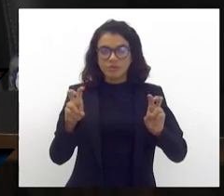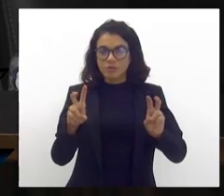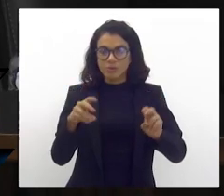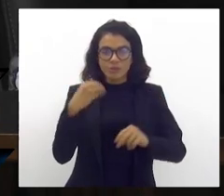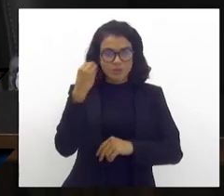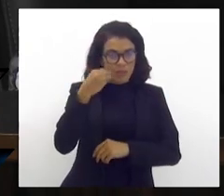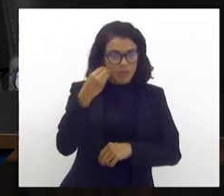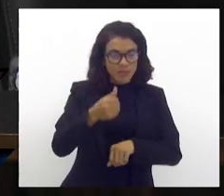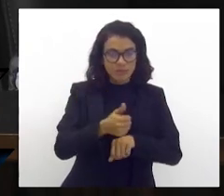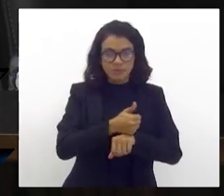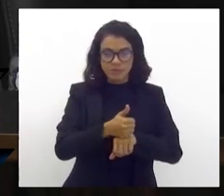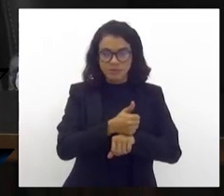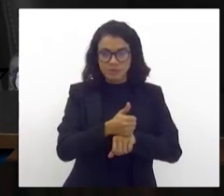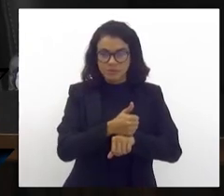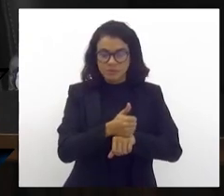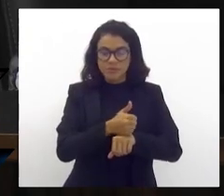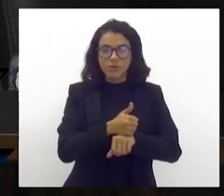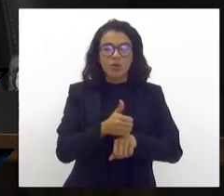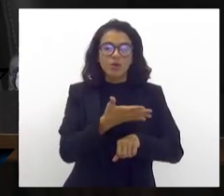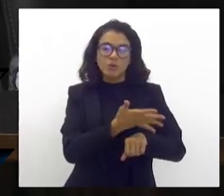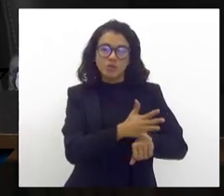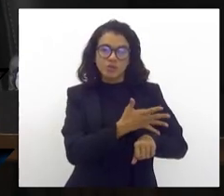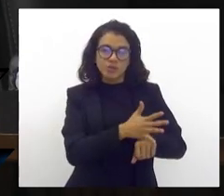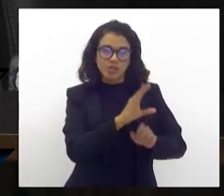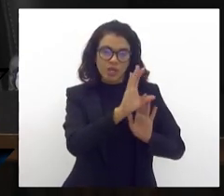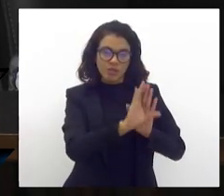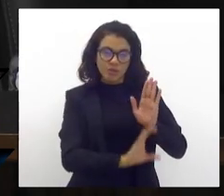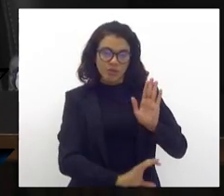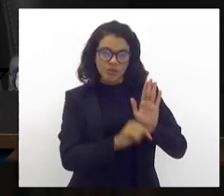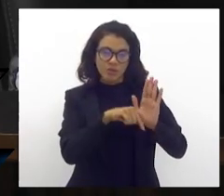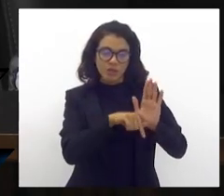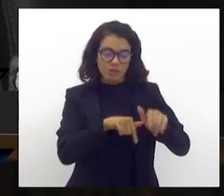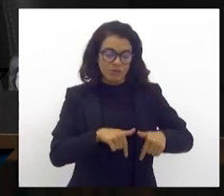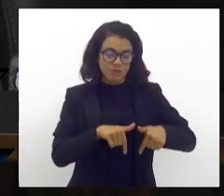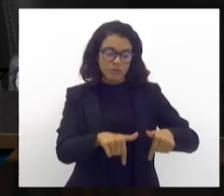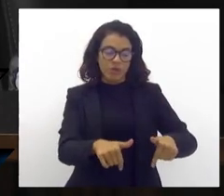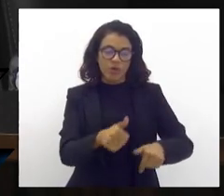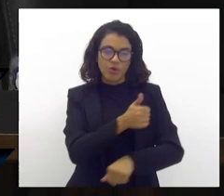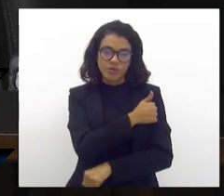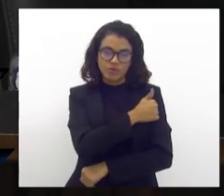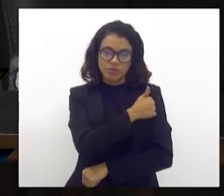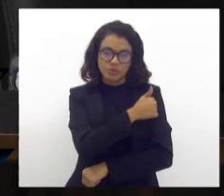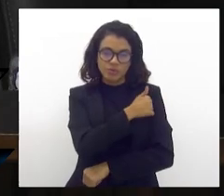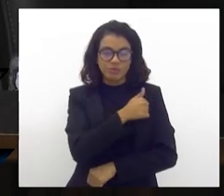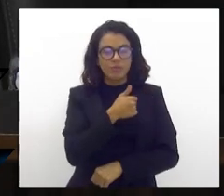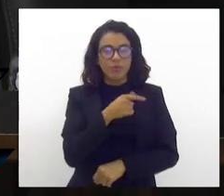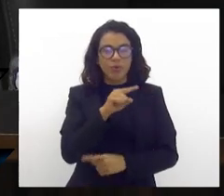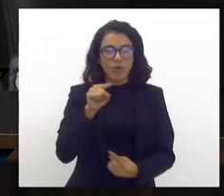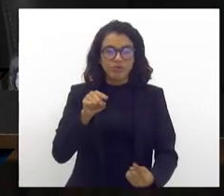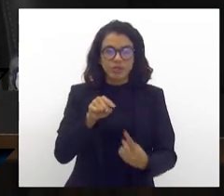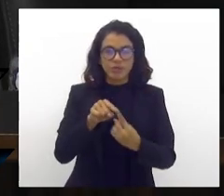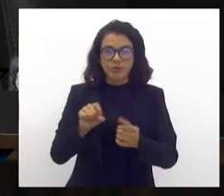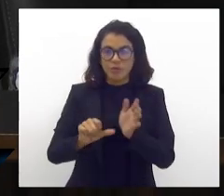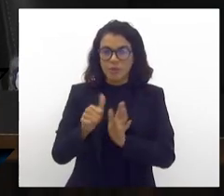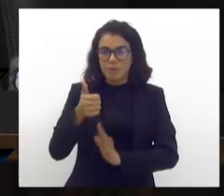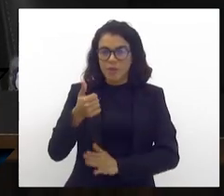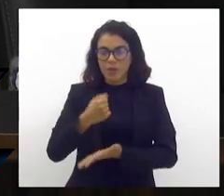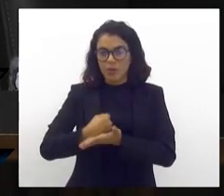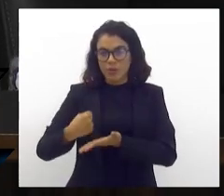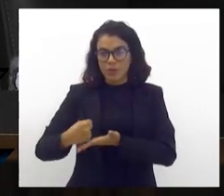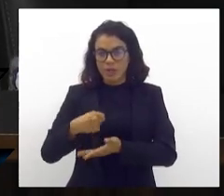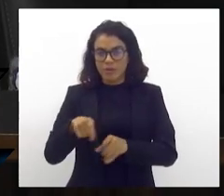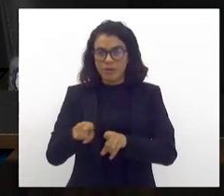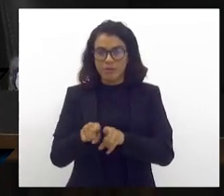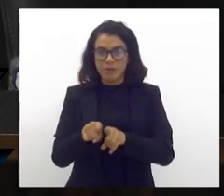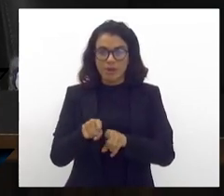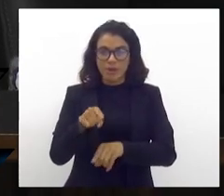experiência profissional o estágio curricular realizado pelo estudante para fins de admissão em primeiro emprego e concurso